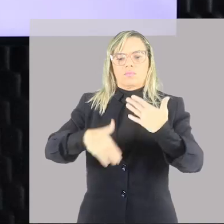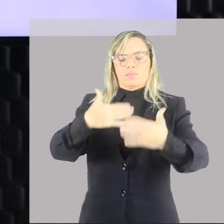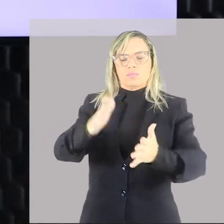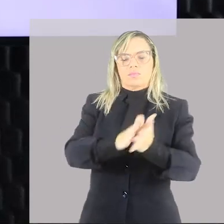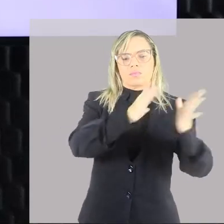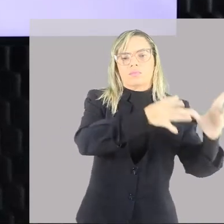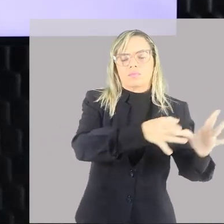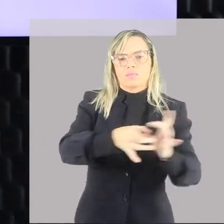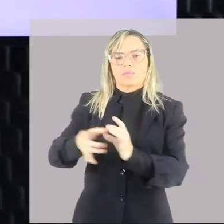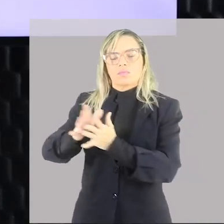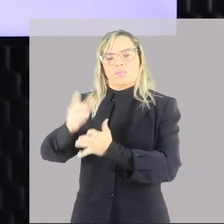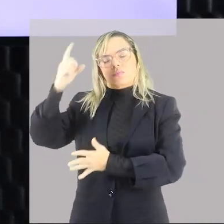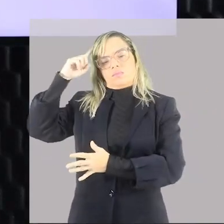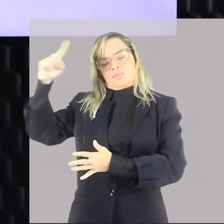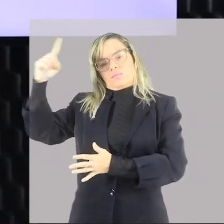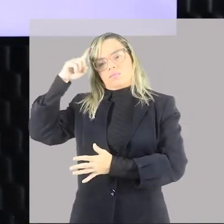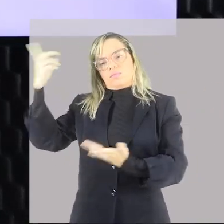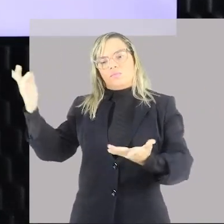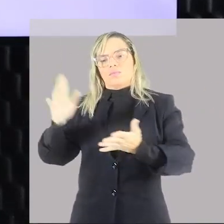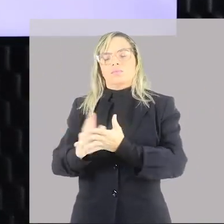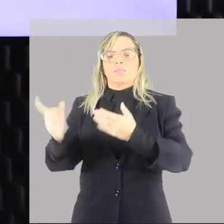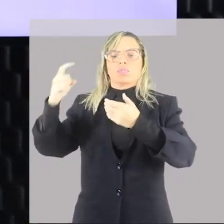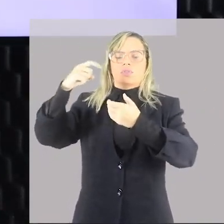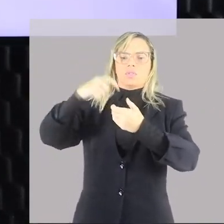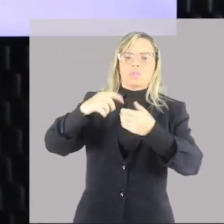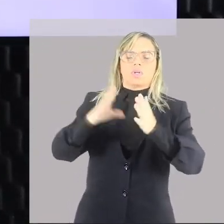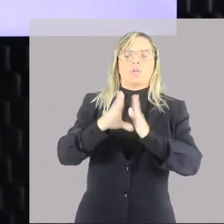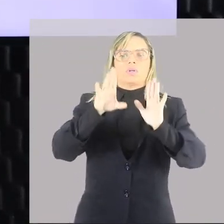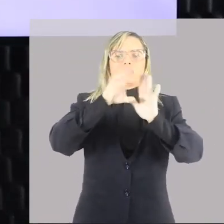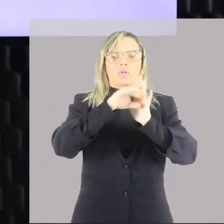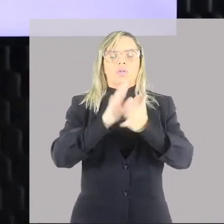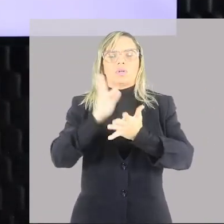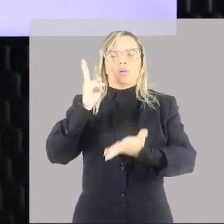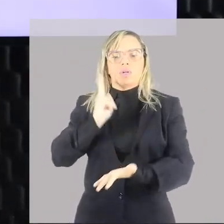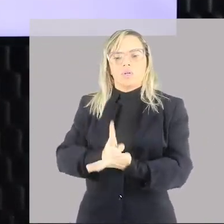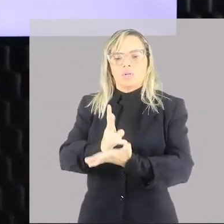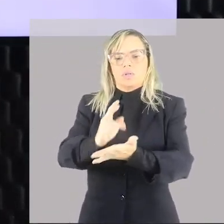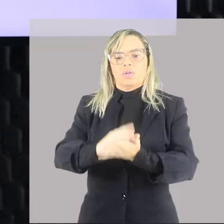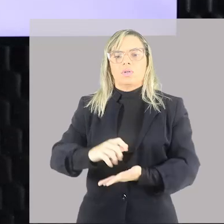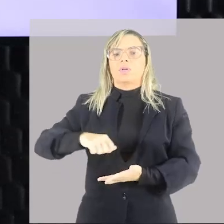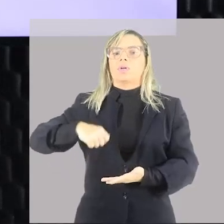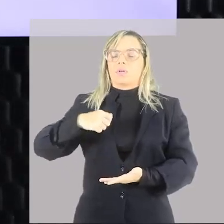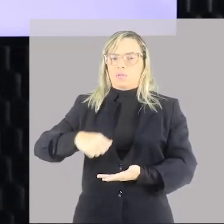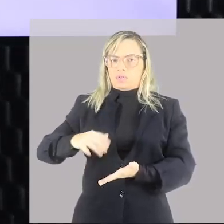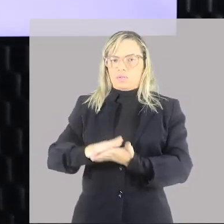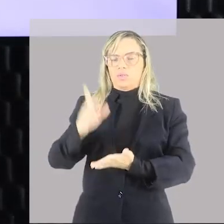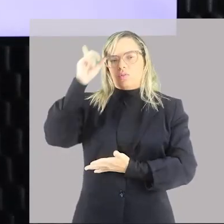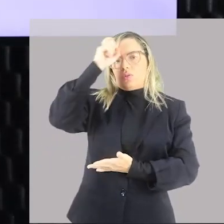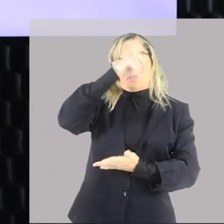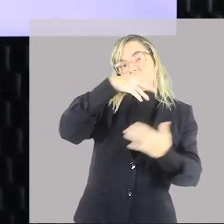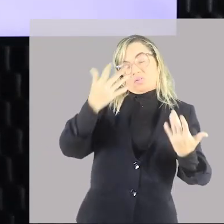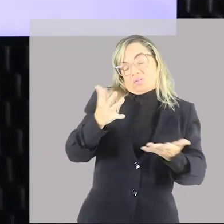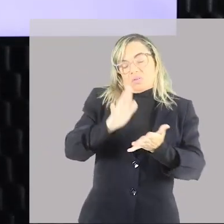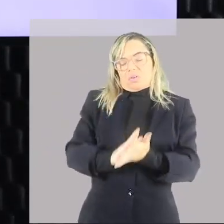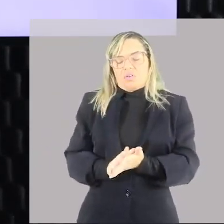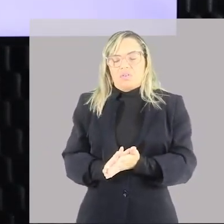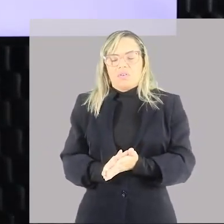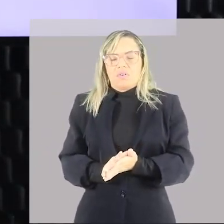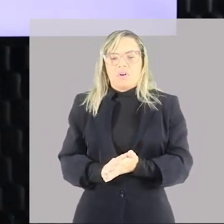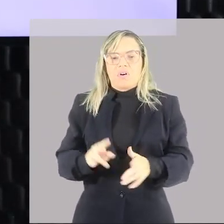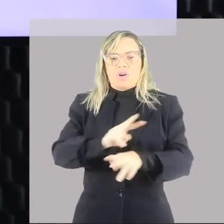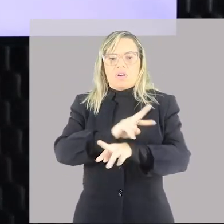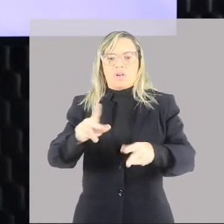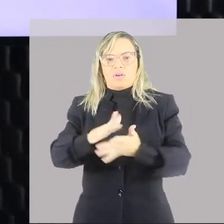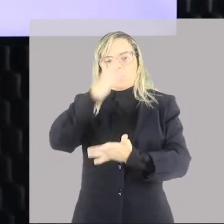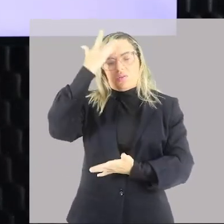vida, repensar as coisas sempre. Isso é uma atitude difícil, que muita gente não gosta de fazer, tá